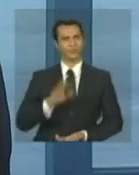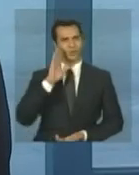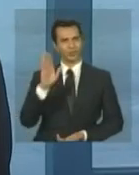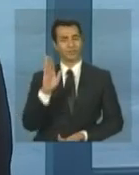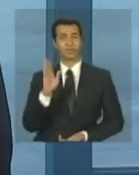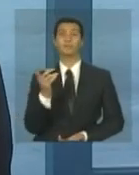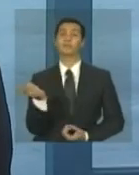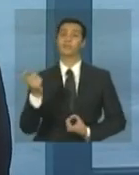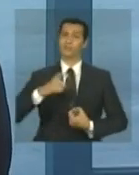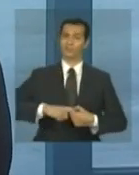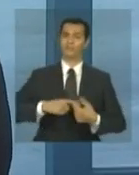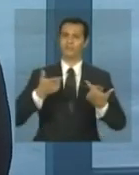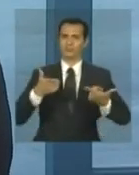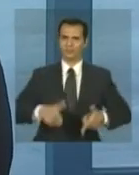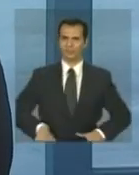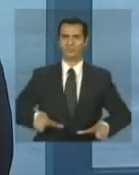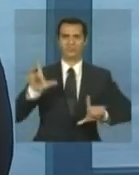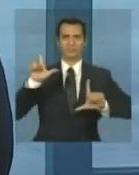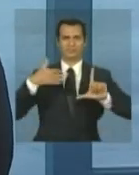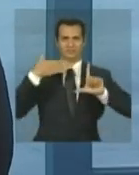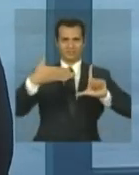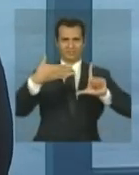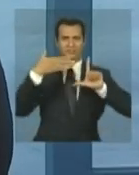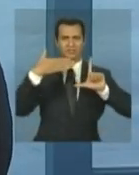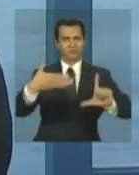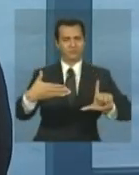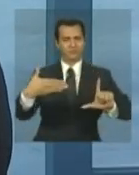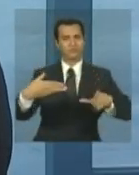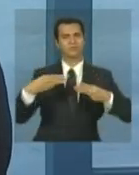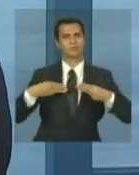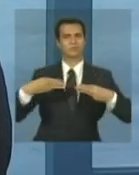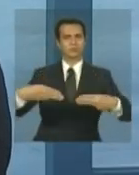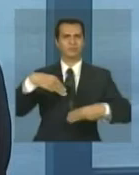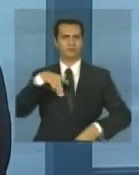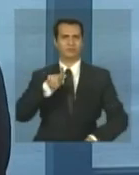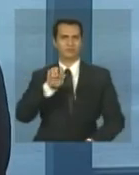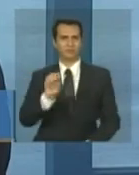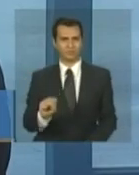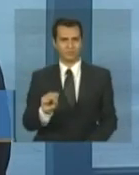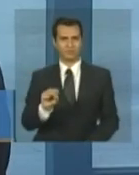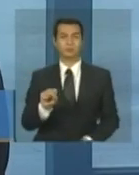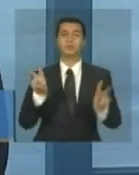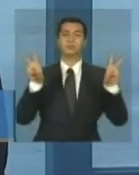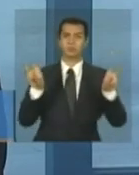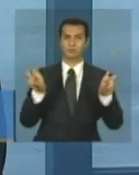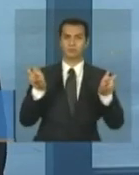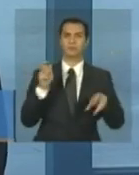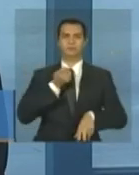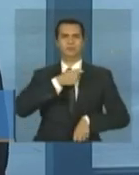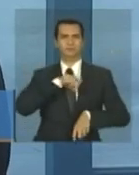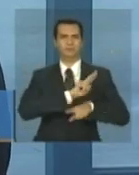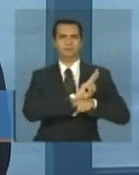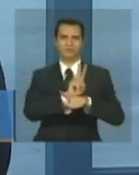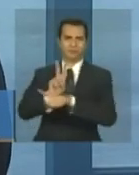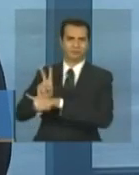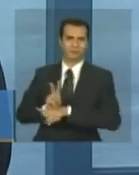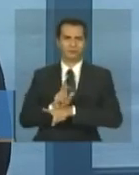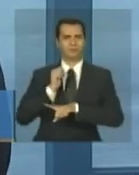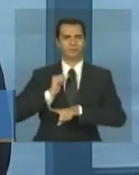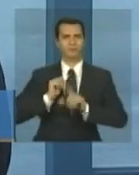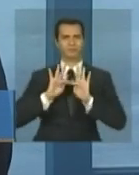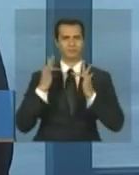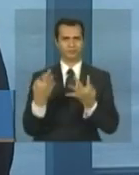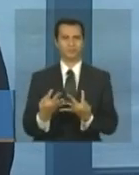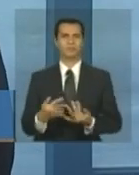o Olá estamos de volta a teleconferência do Ministério do Desenvolvimento Social e combate à fome e sobre a fiscalização no